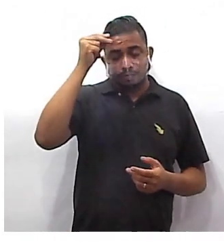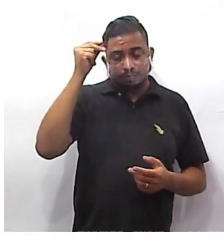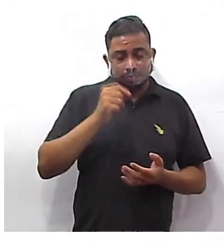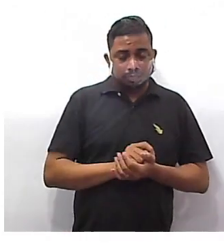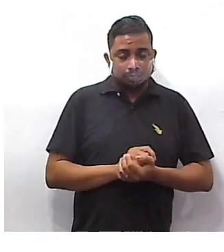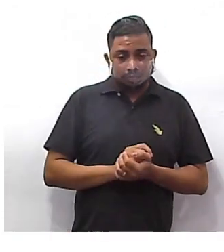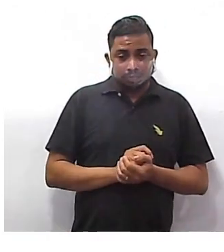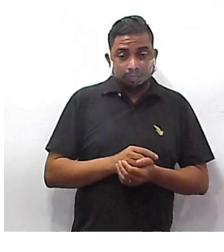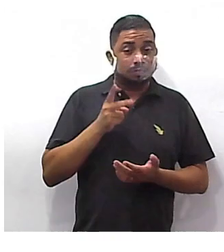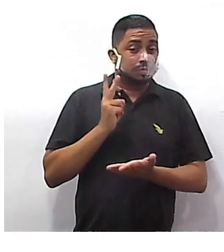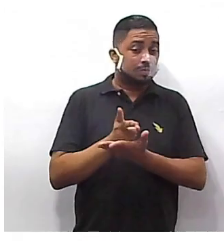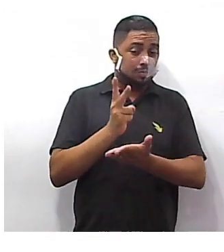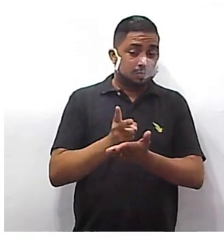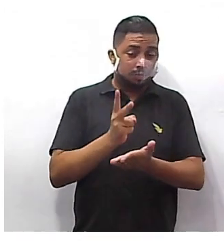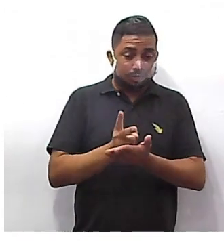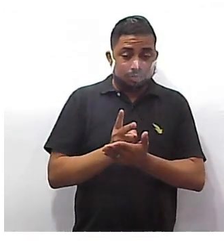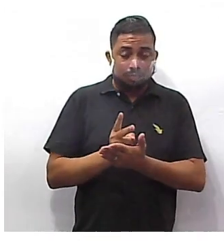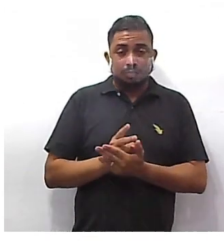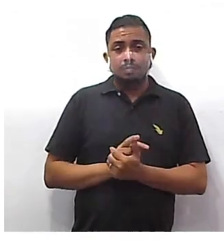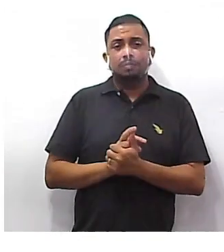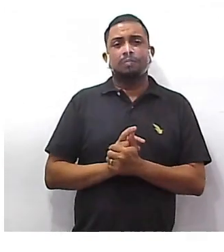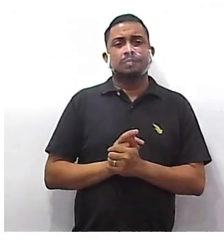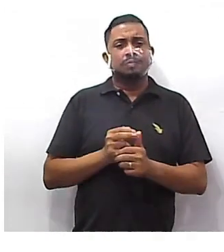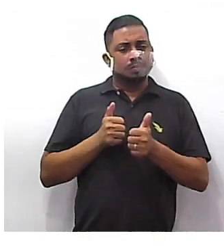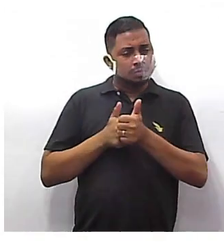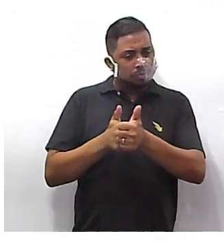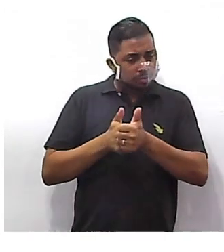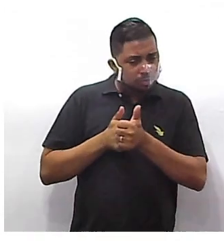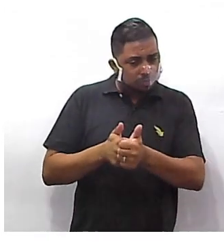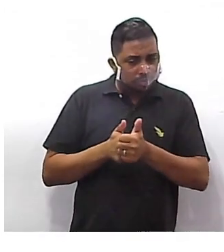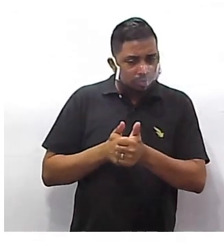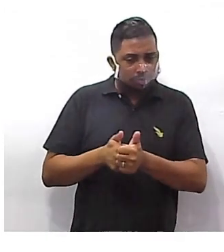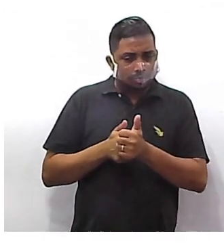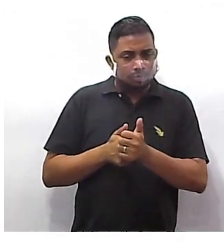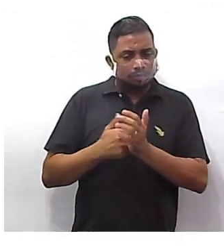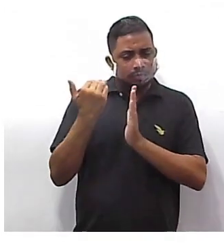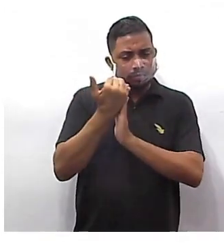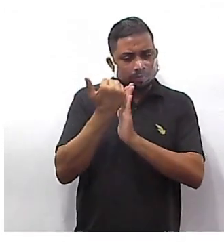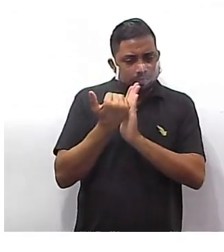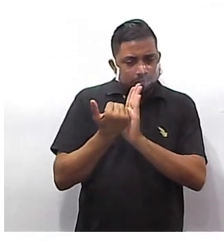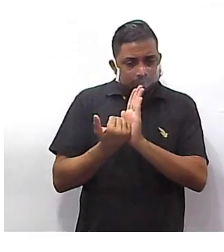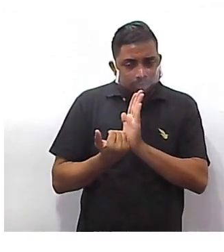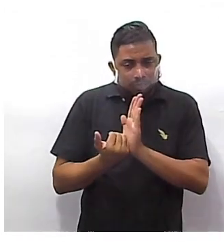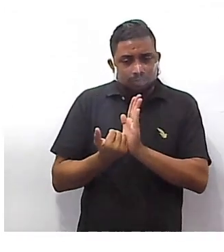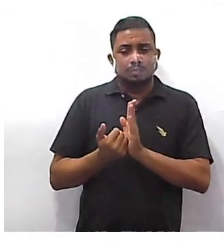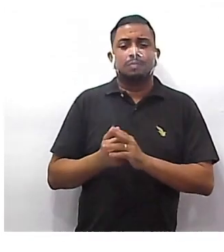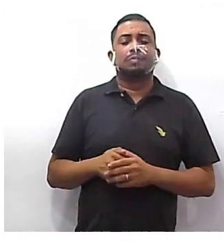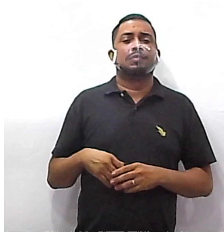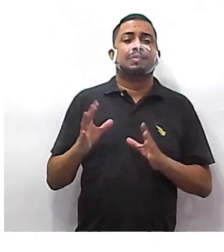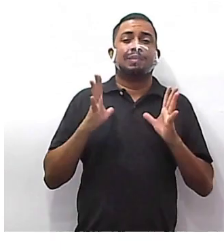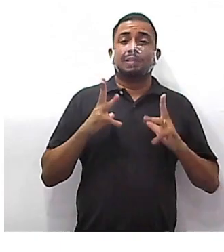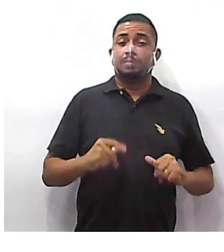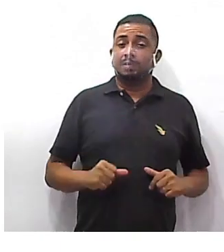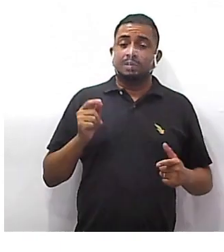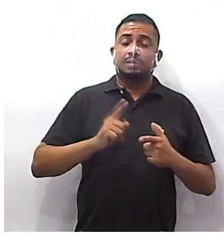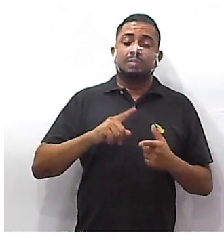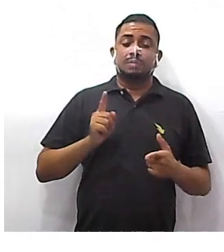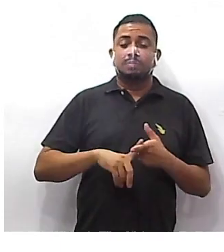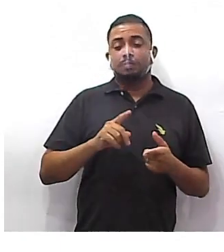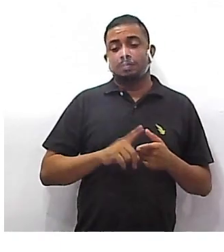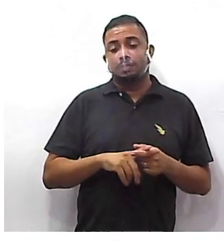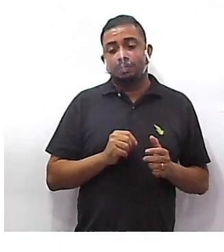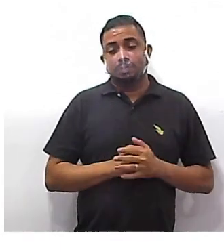as instruções dos fabricantes dos produtos durante as práticas regulares de limpeza e